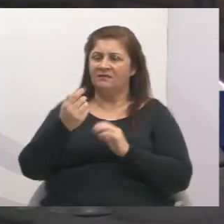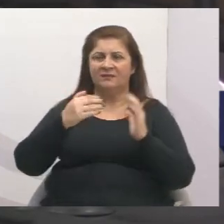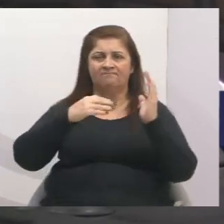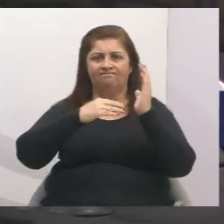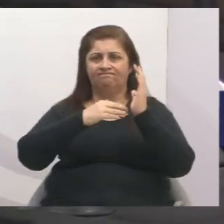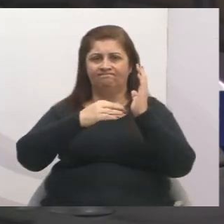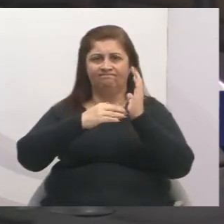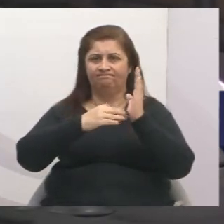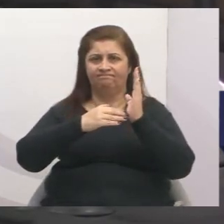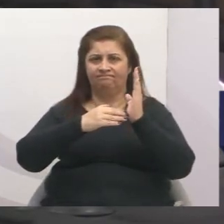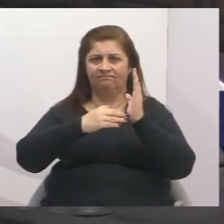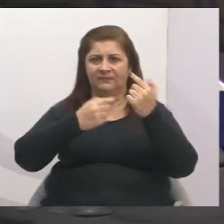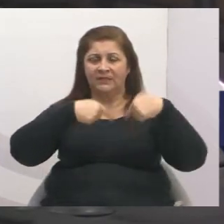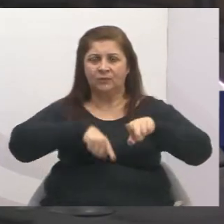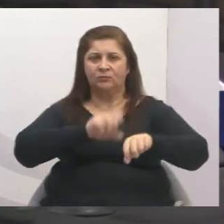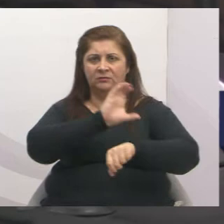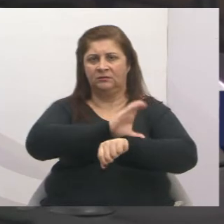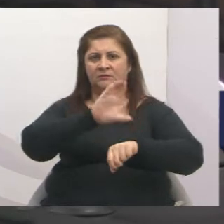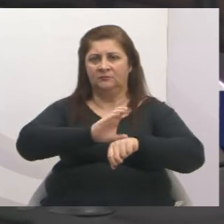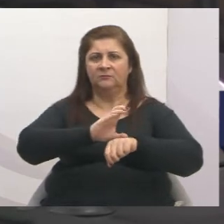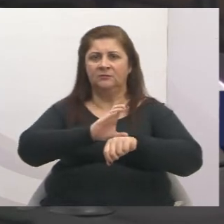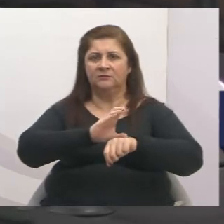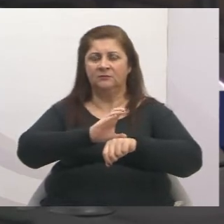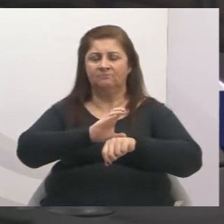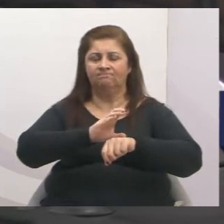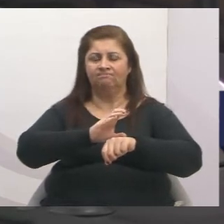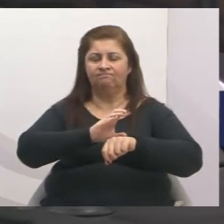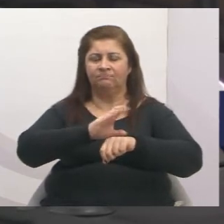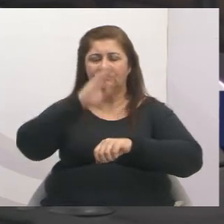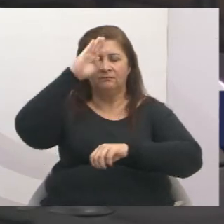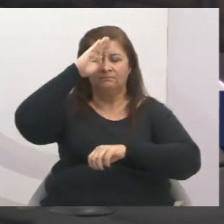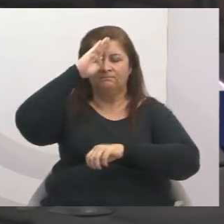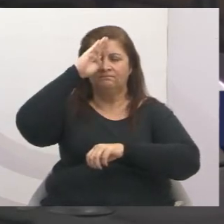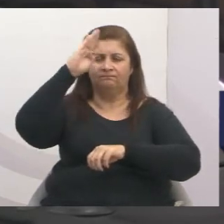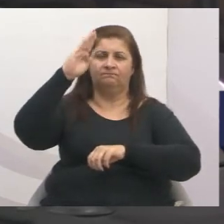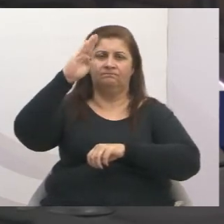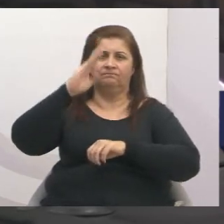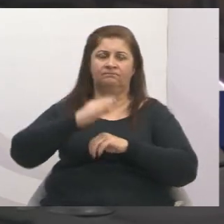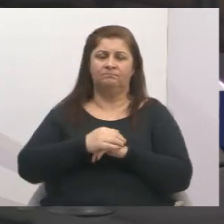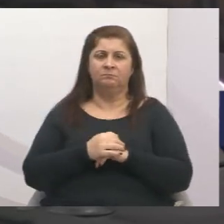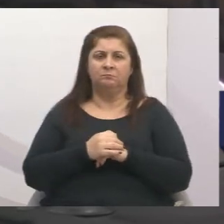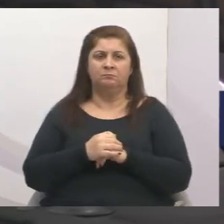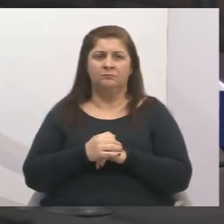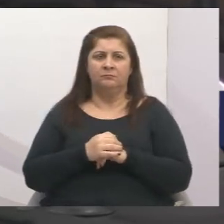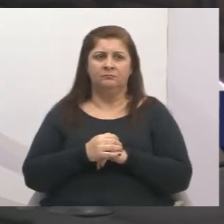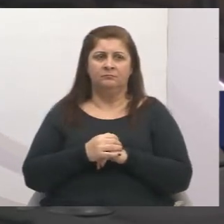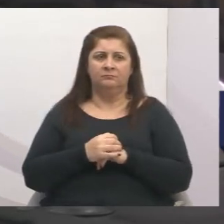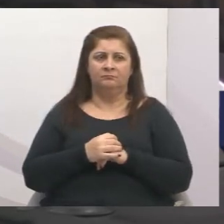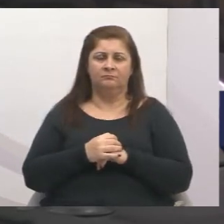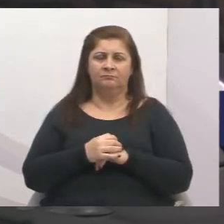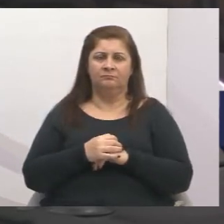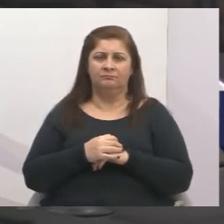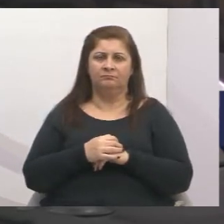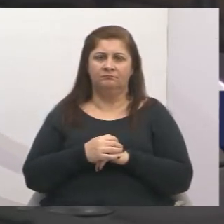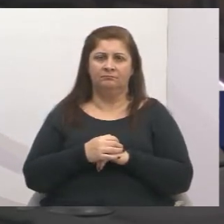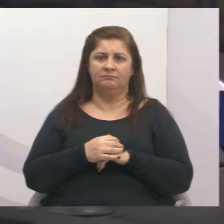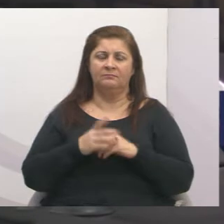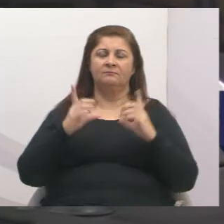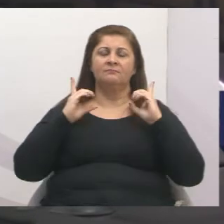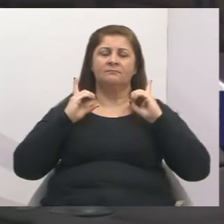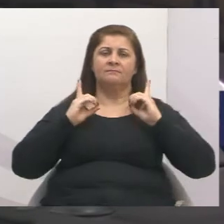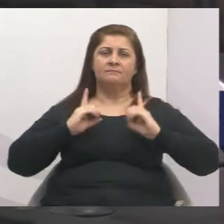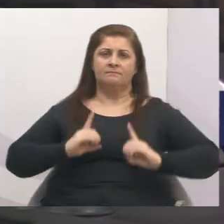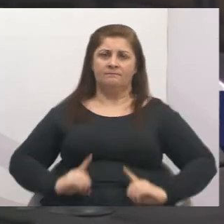fere a Constituição no seu princípio mais fundamental, que é a